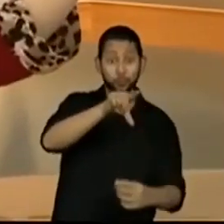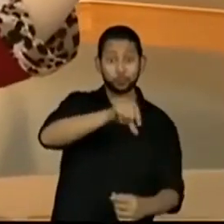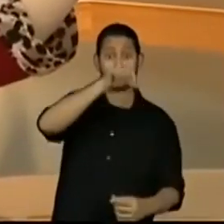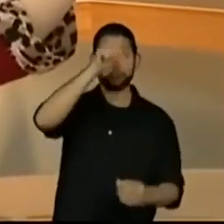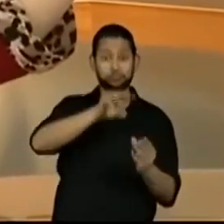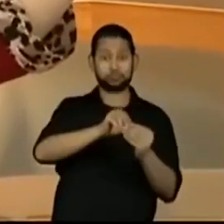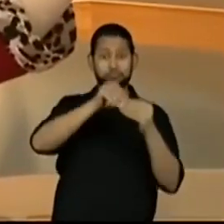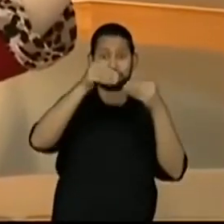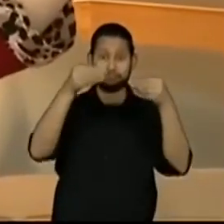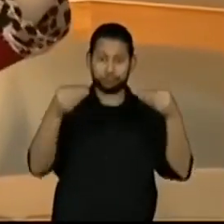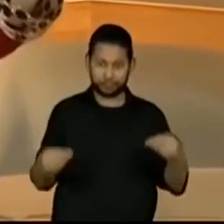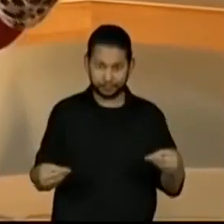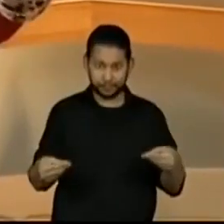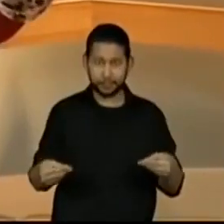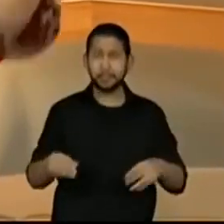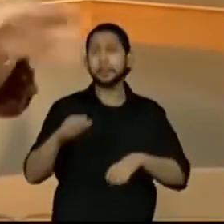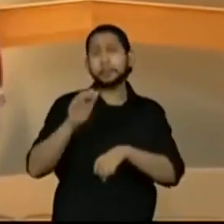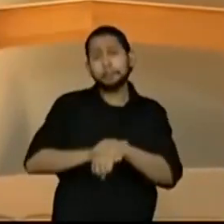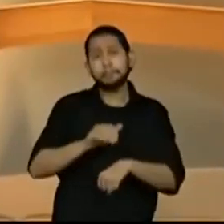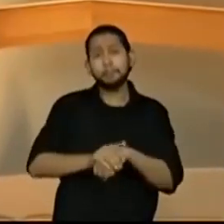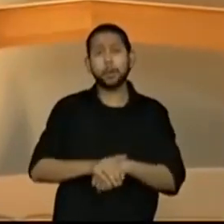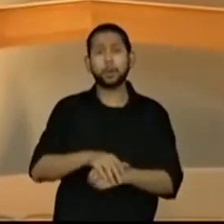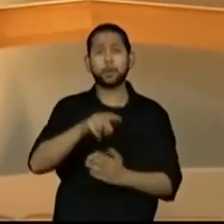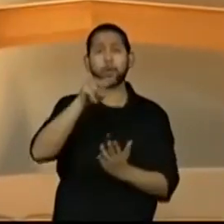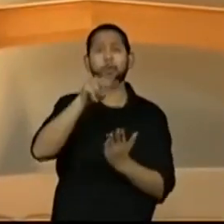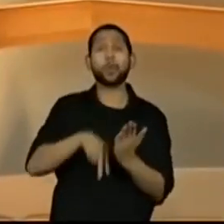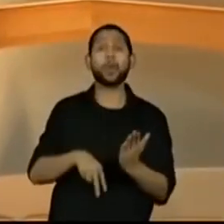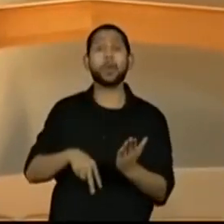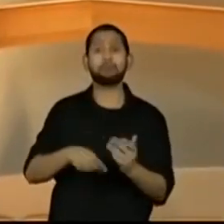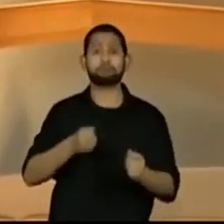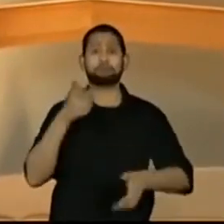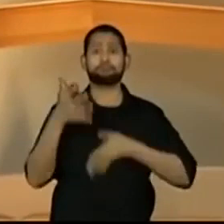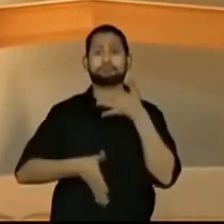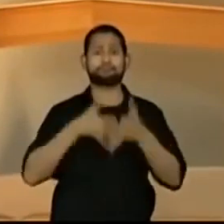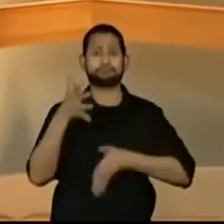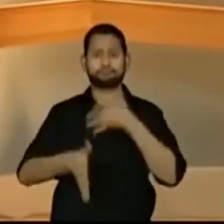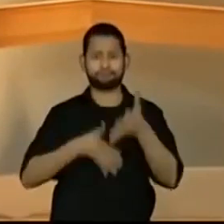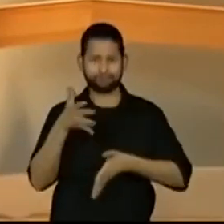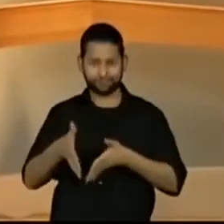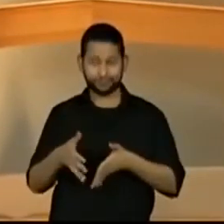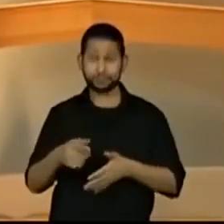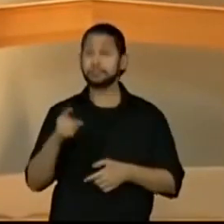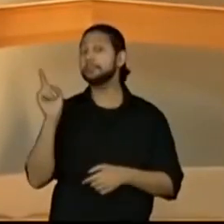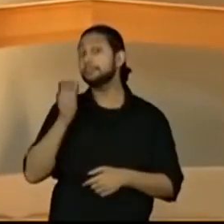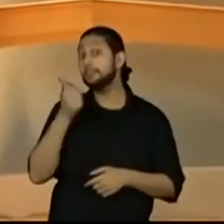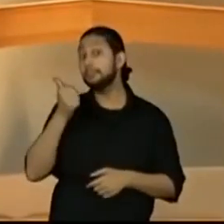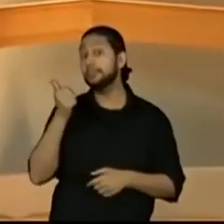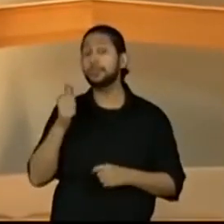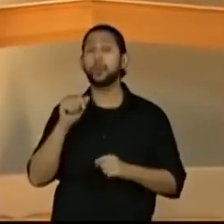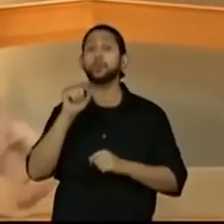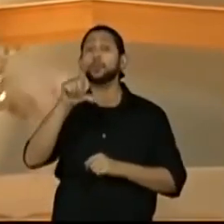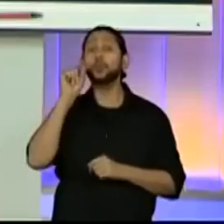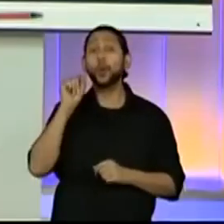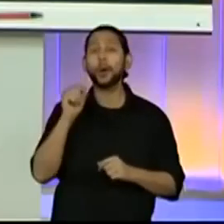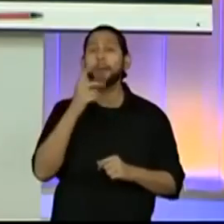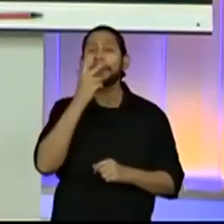leitura em voz alta. Mas ele tem uma estrutura que facilita essa leitura em voz alta por conta